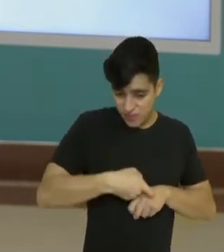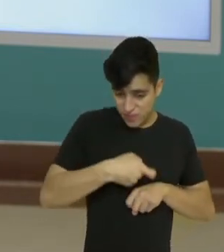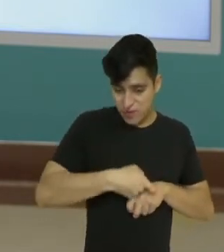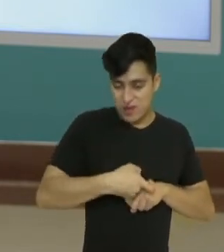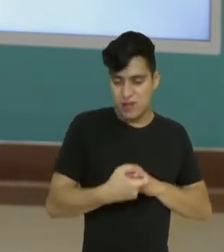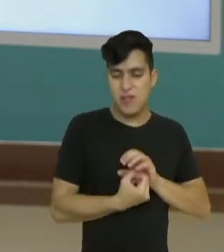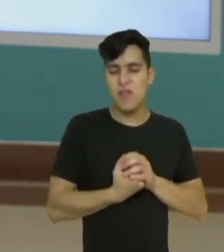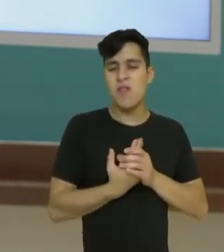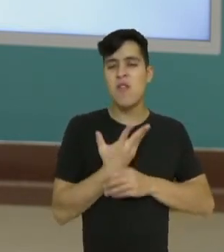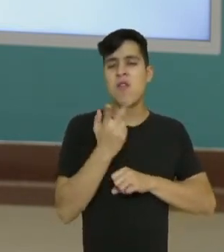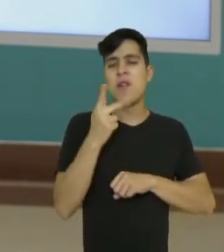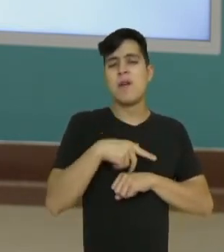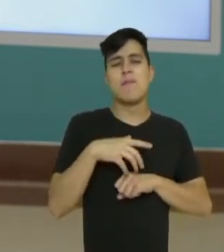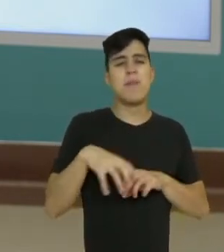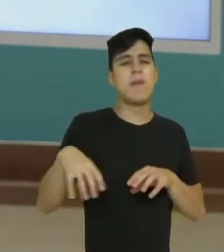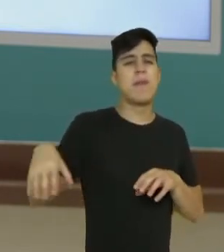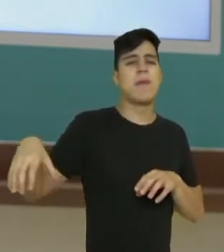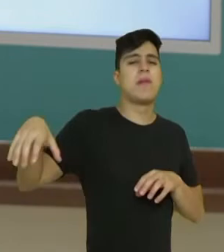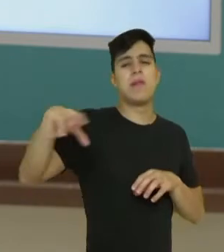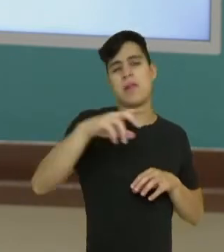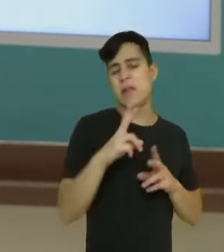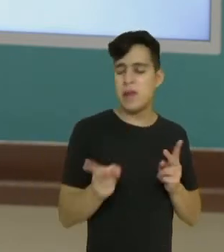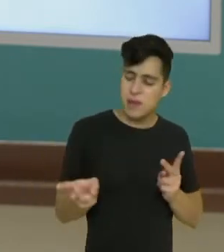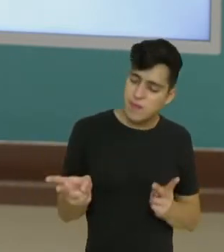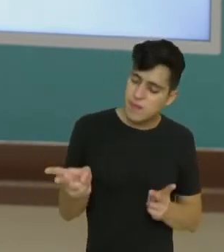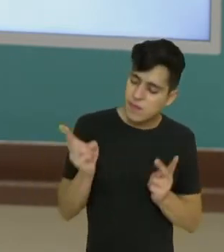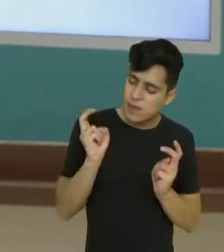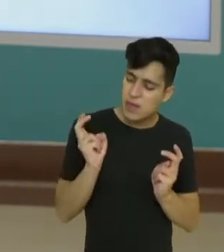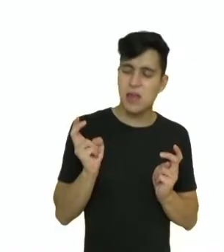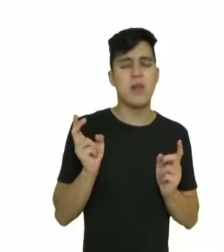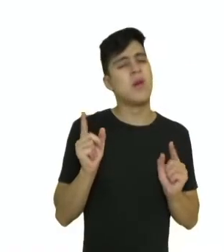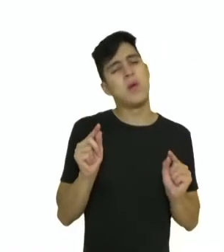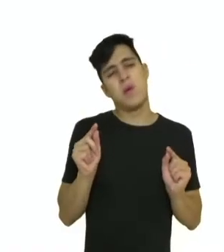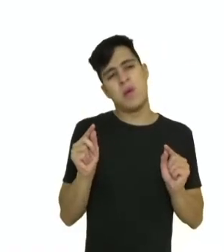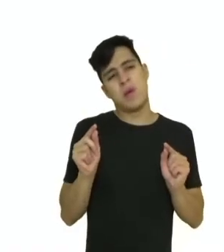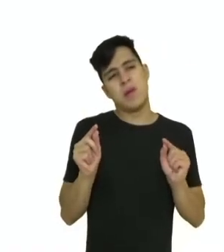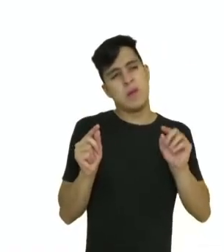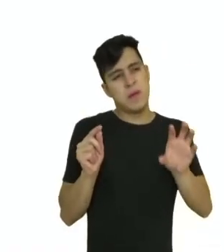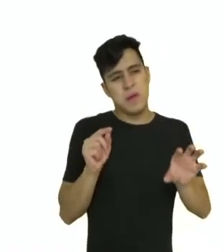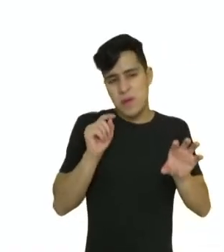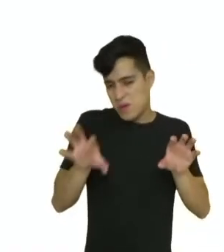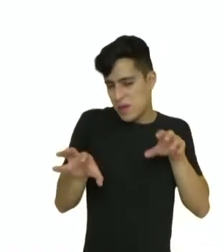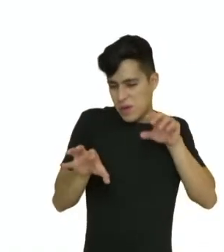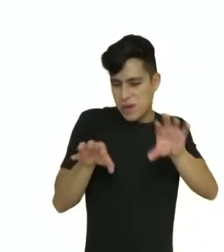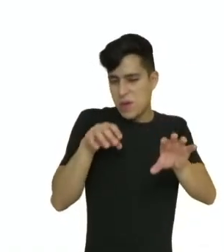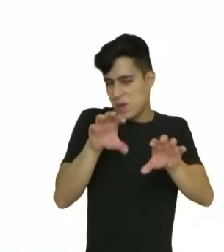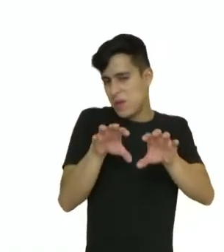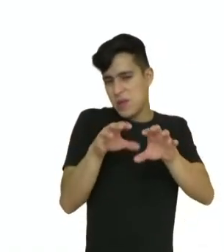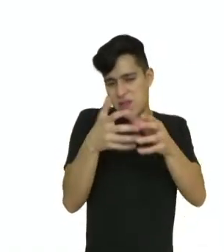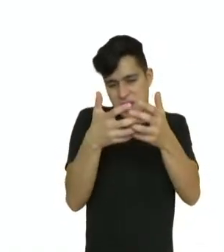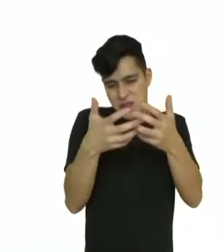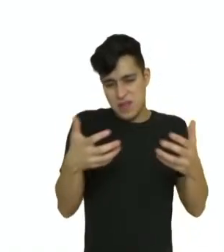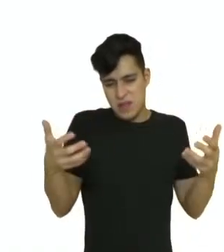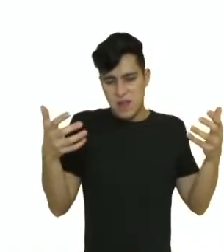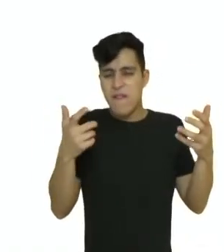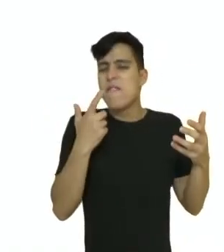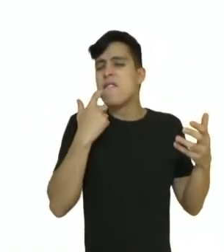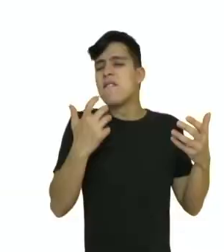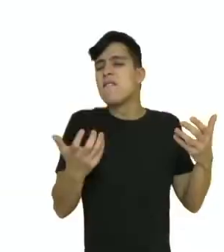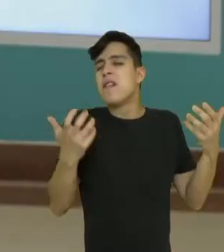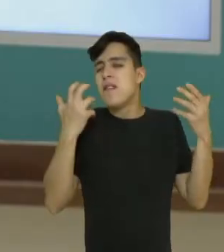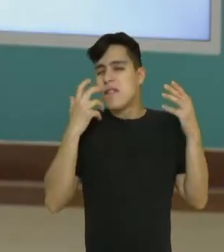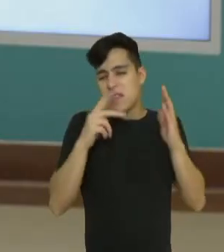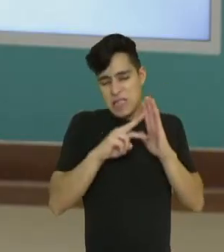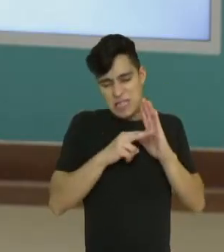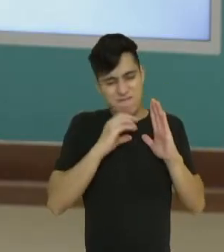formando rochas. Mas nós percebemos em algumas pontas, em algumas localidades dessa imagem, o